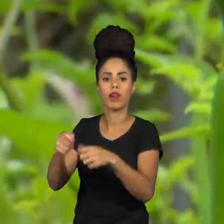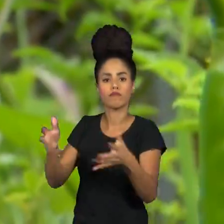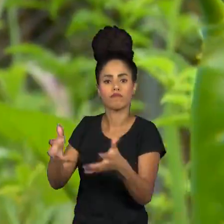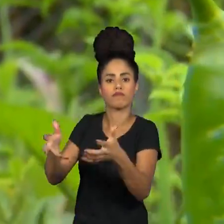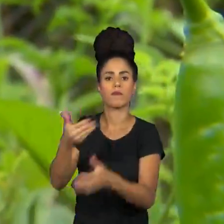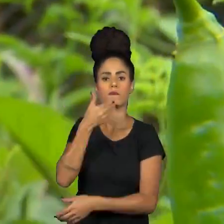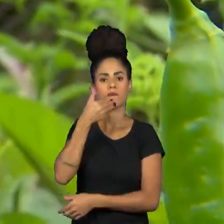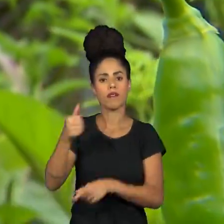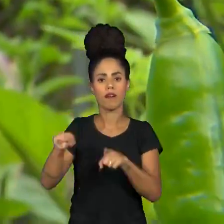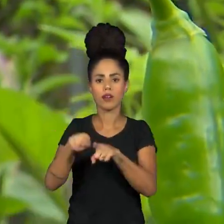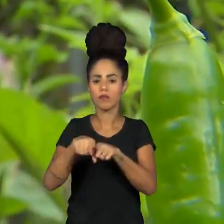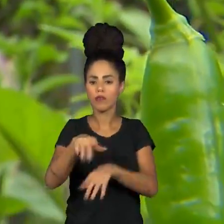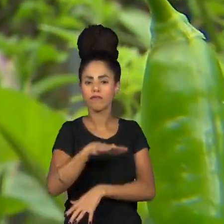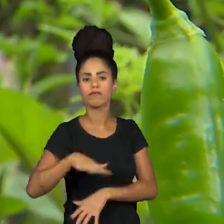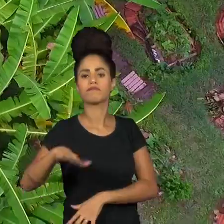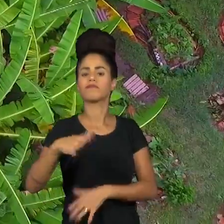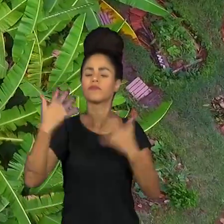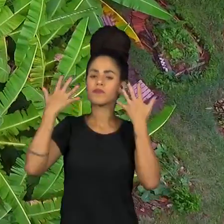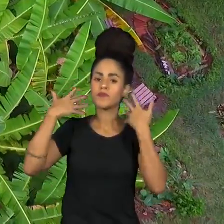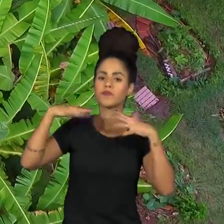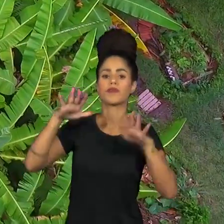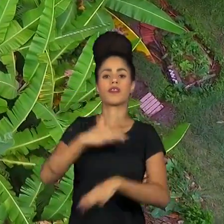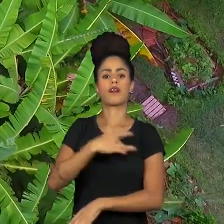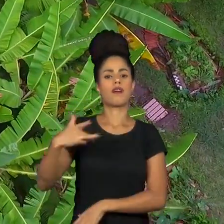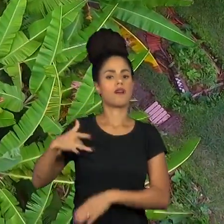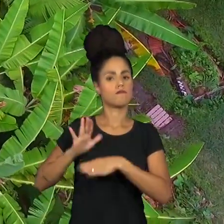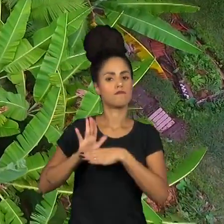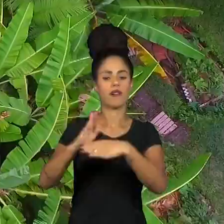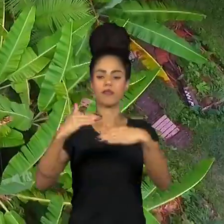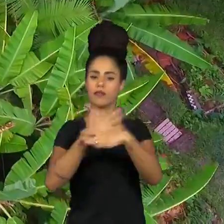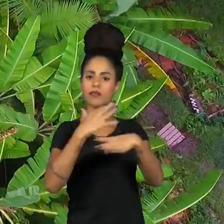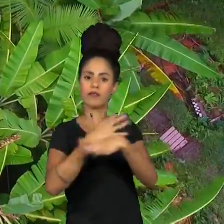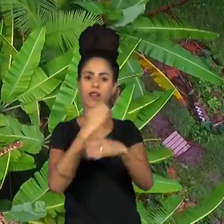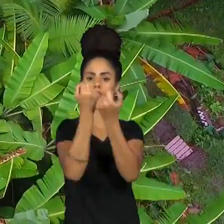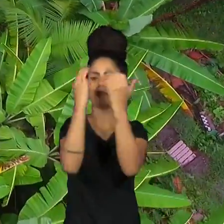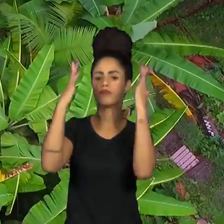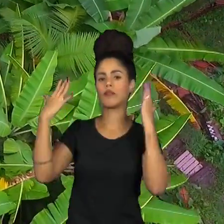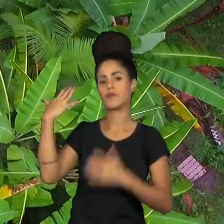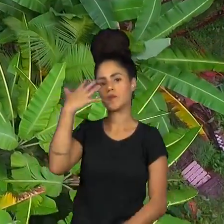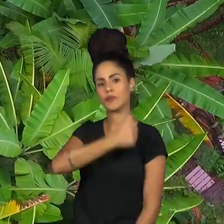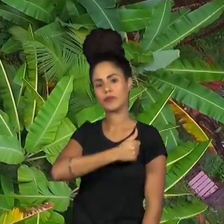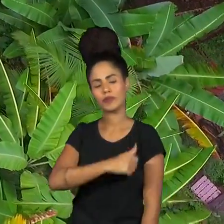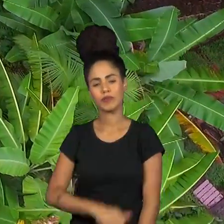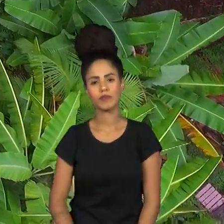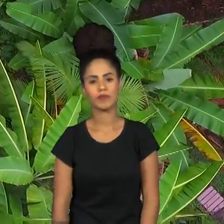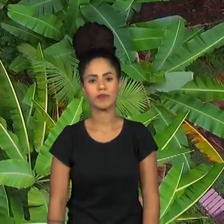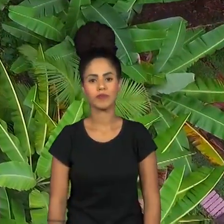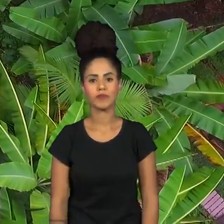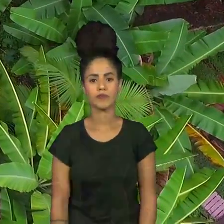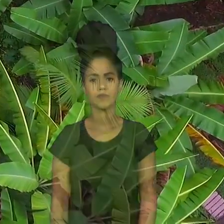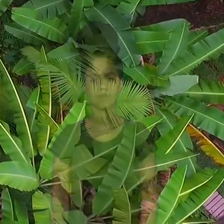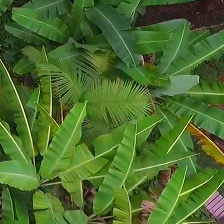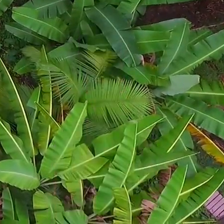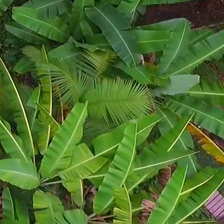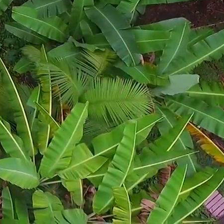meio ambiente mais saudável e torna as cidades menos hostis.